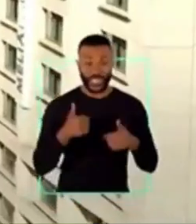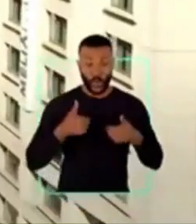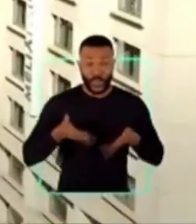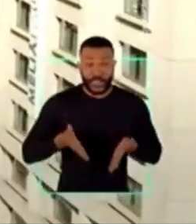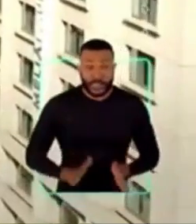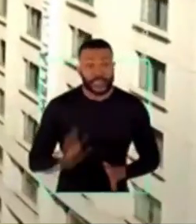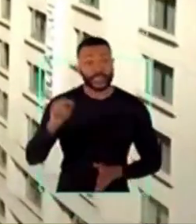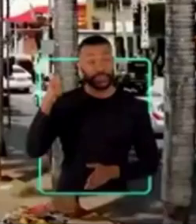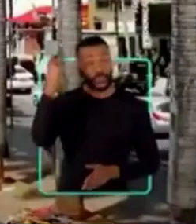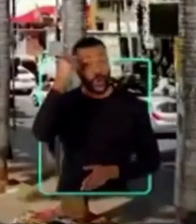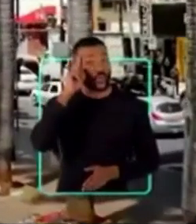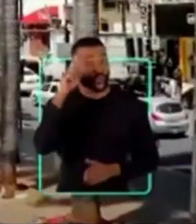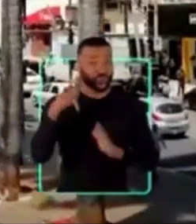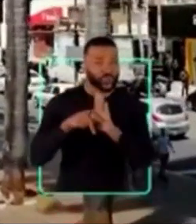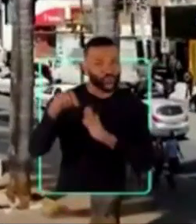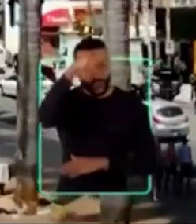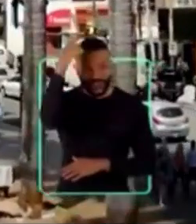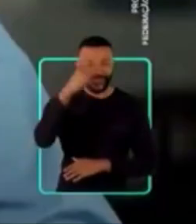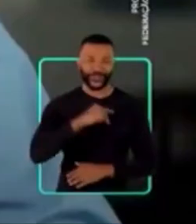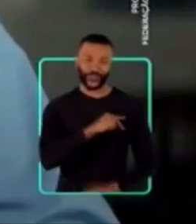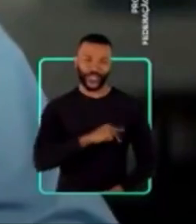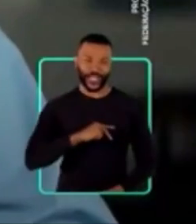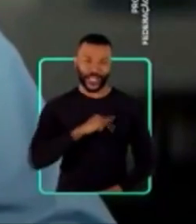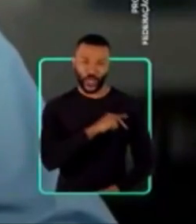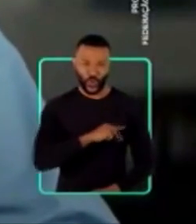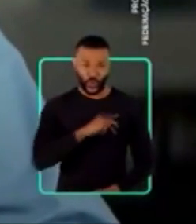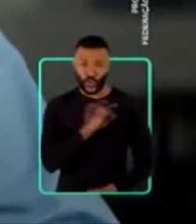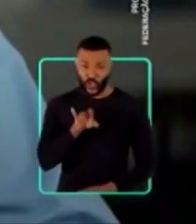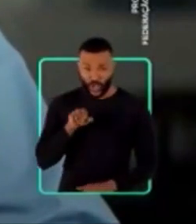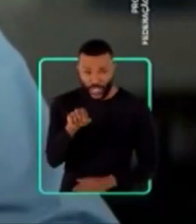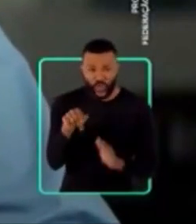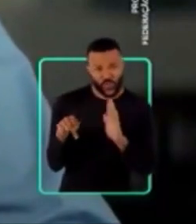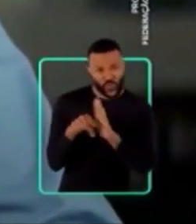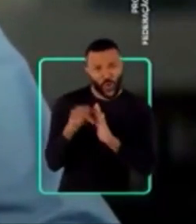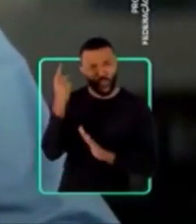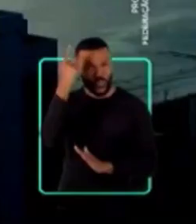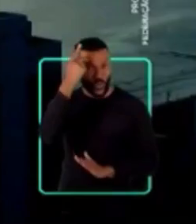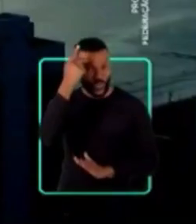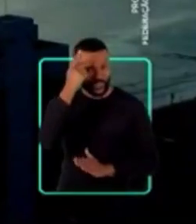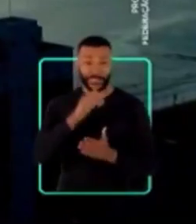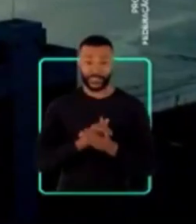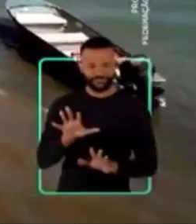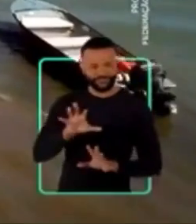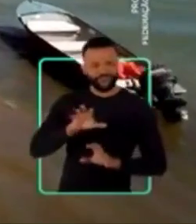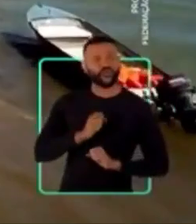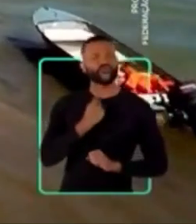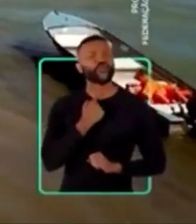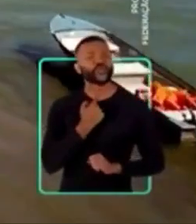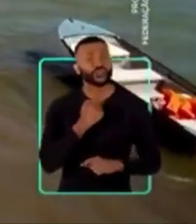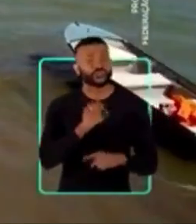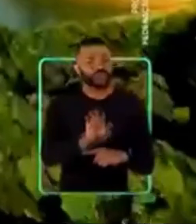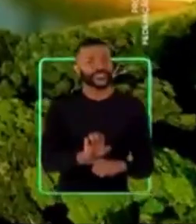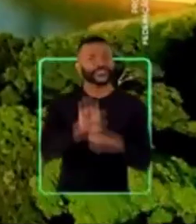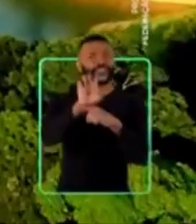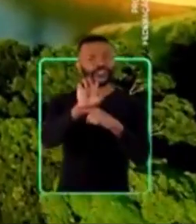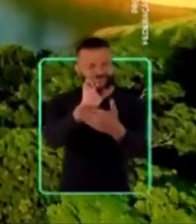Nasci em São Paulo no dia de São Paulo. Mas nem mesmo isso me faz ser tão paulista quanto o desejo de ver nosso